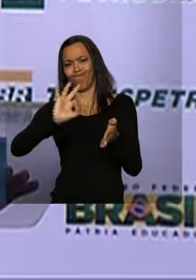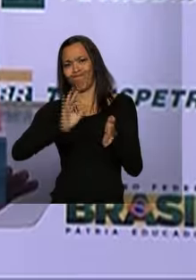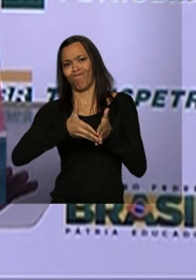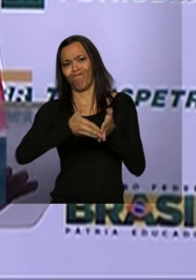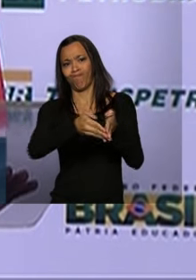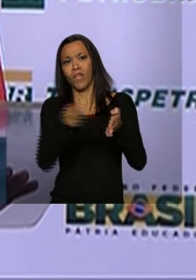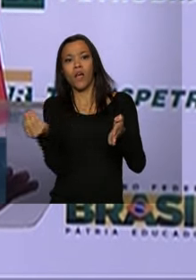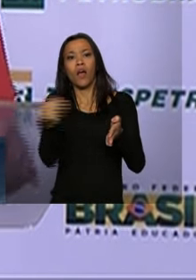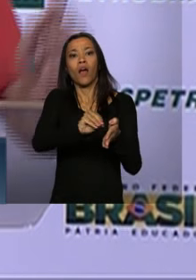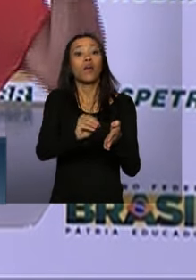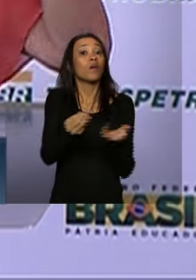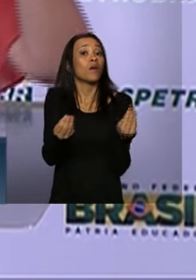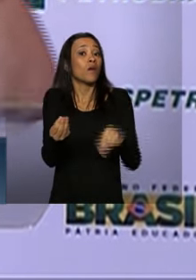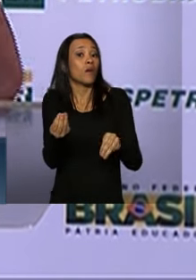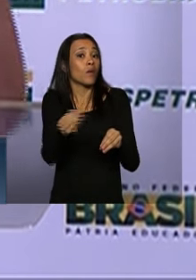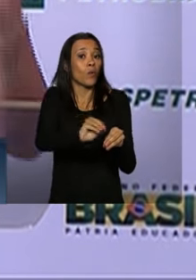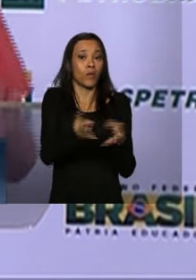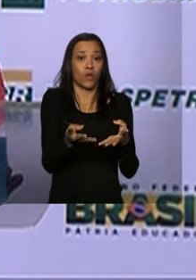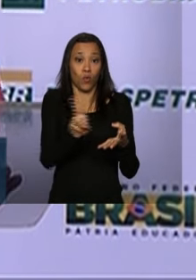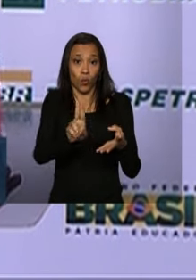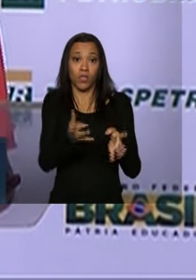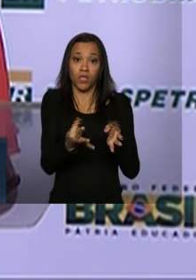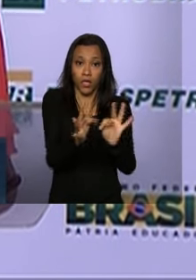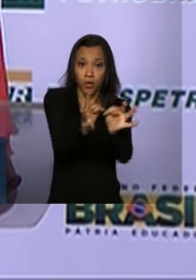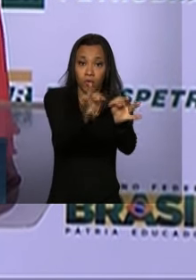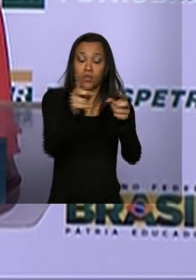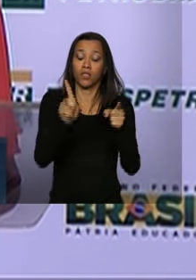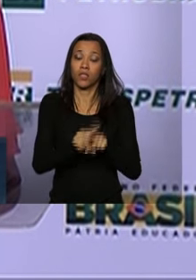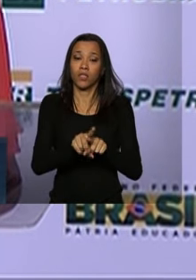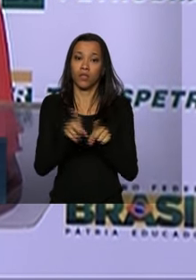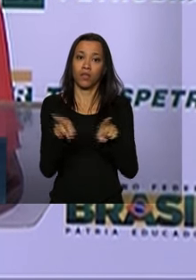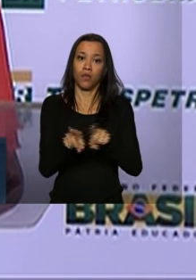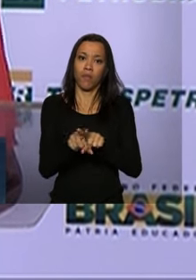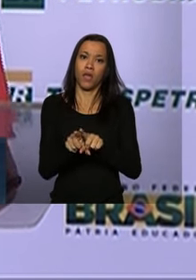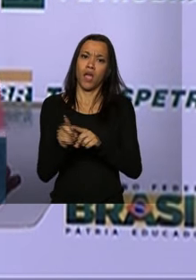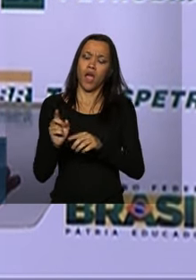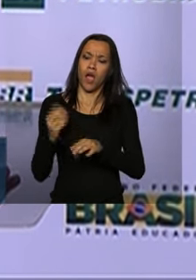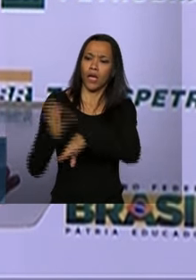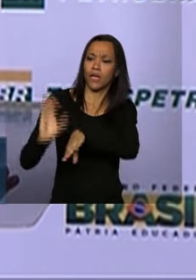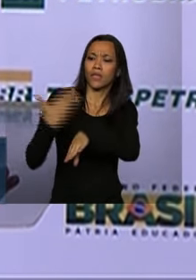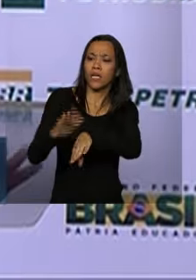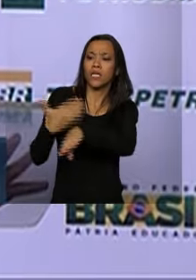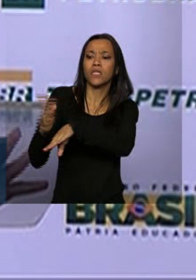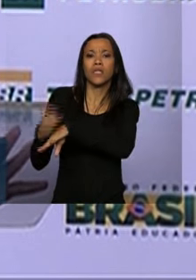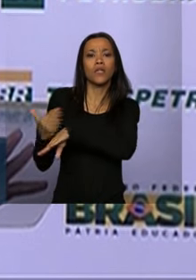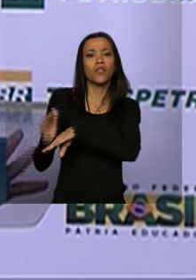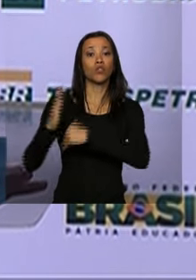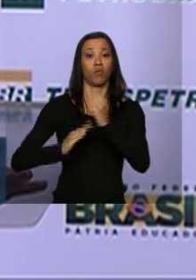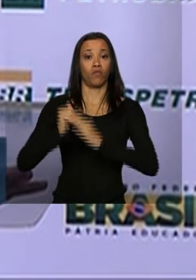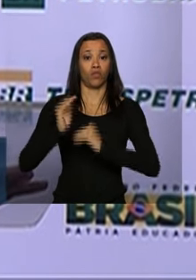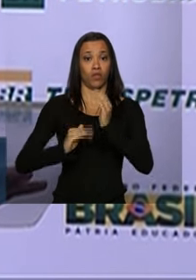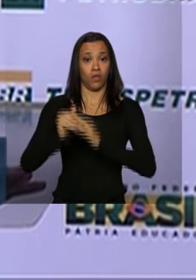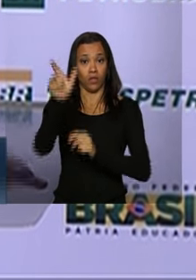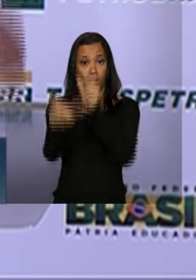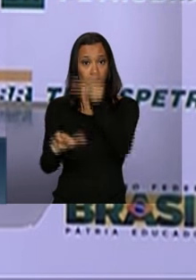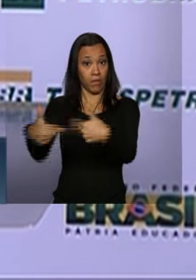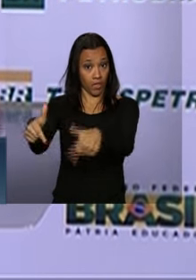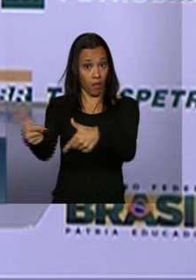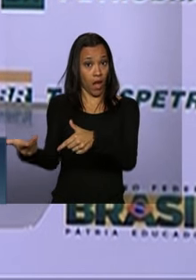incorporando tecnologia, melhorando a formação dos nossos trabalhadores e gerando no